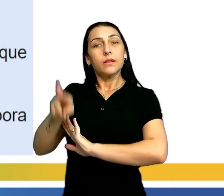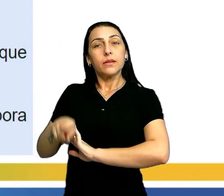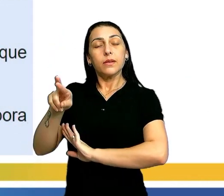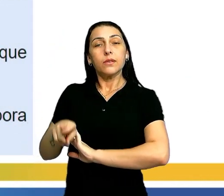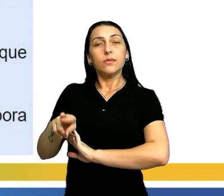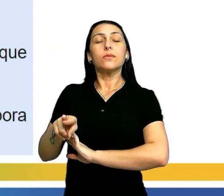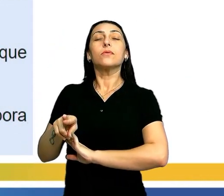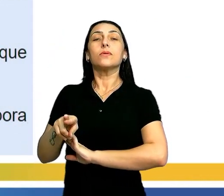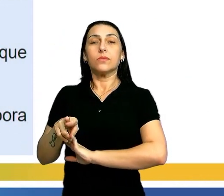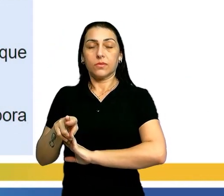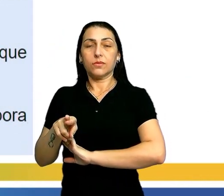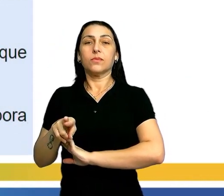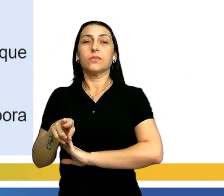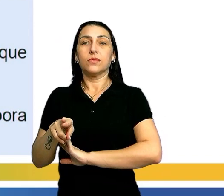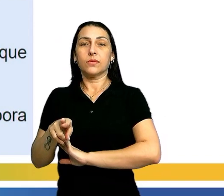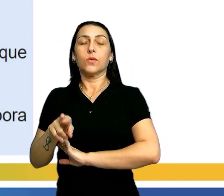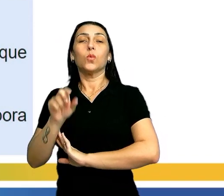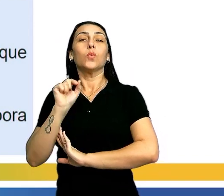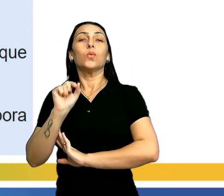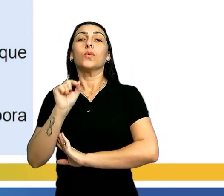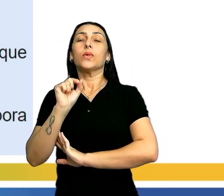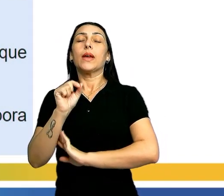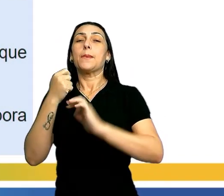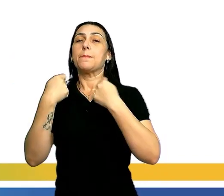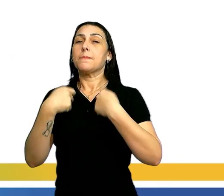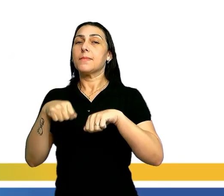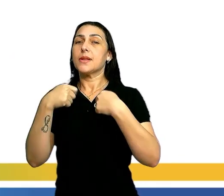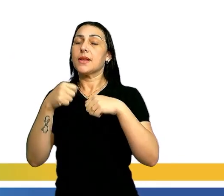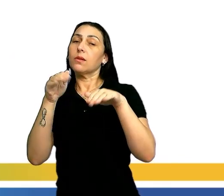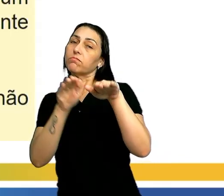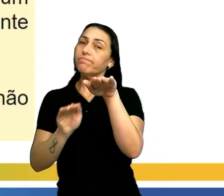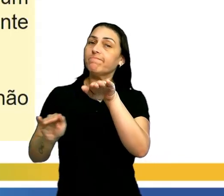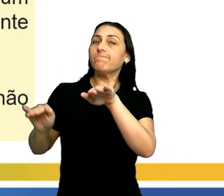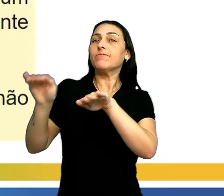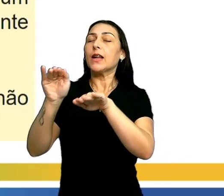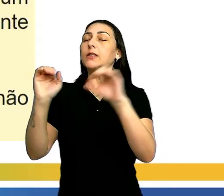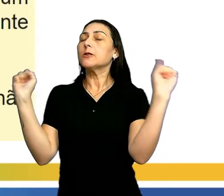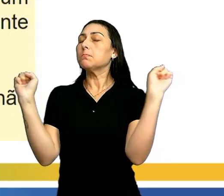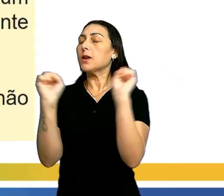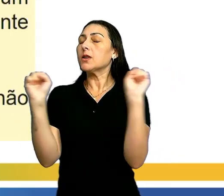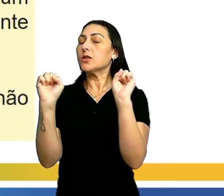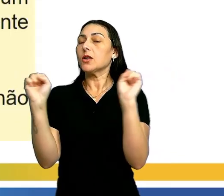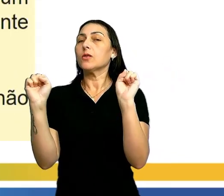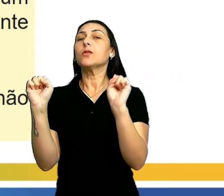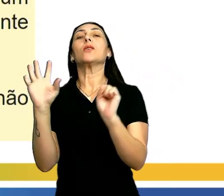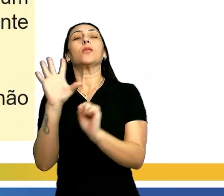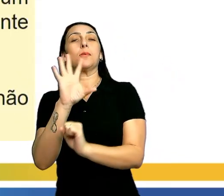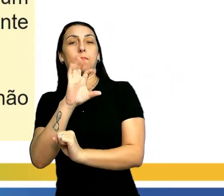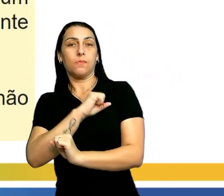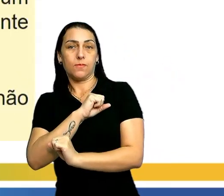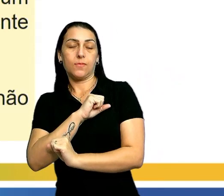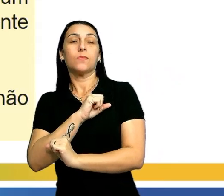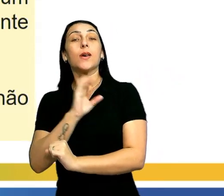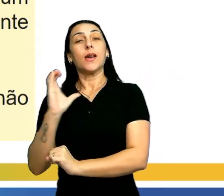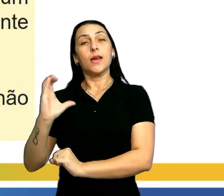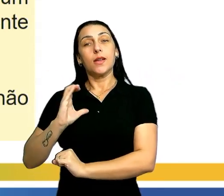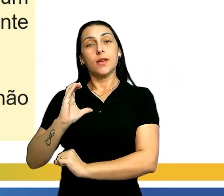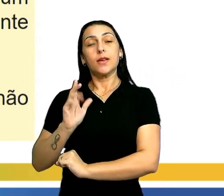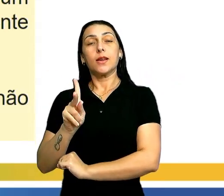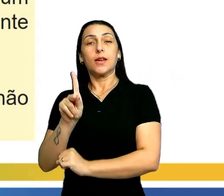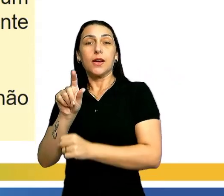A razão é aquela que deve se sobrepor às paixões. Então, a ética kantiana é